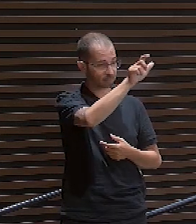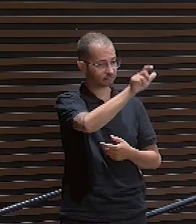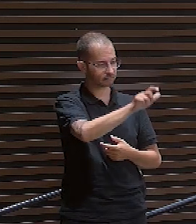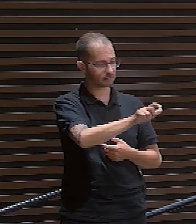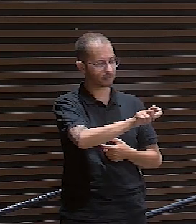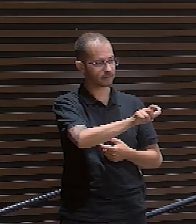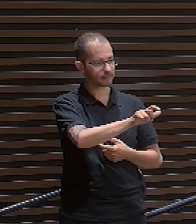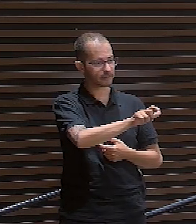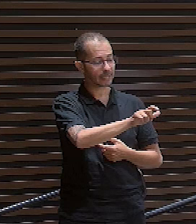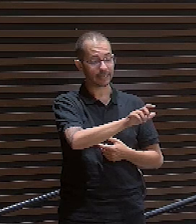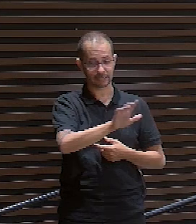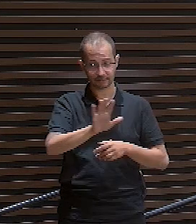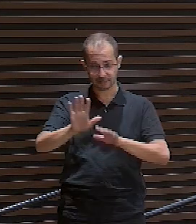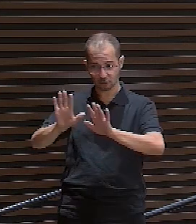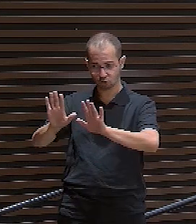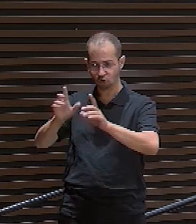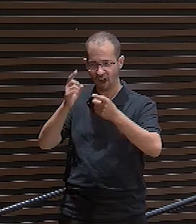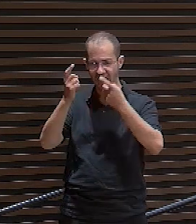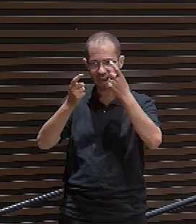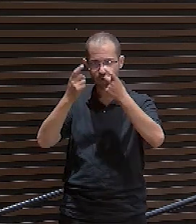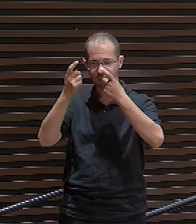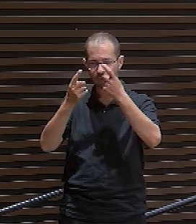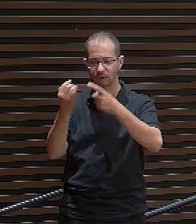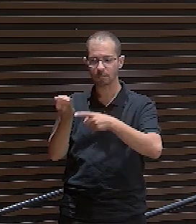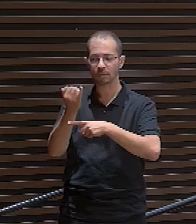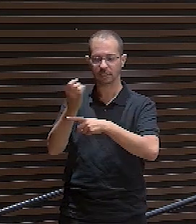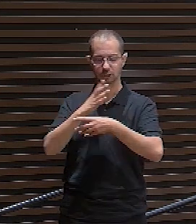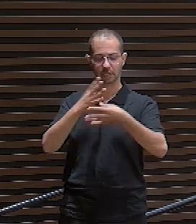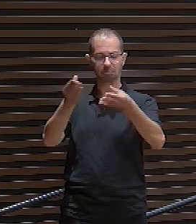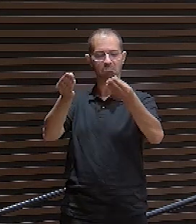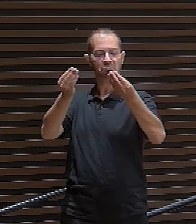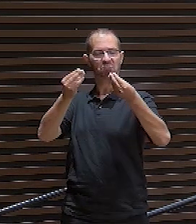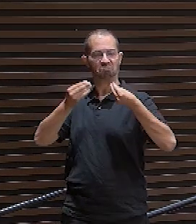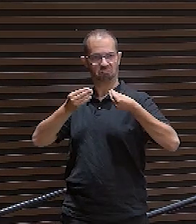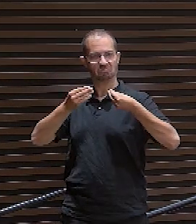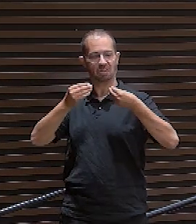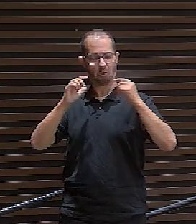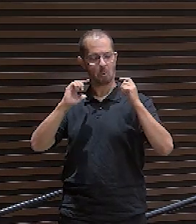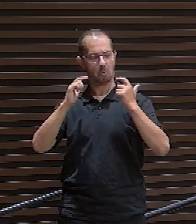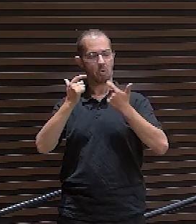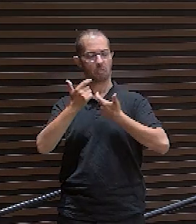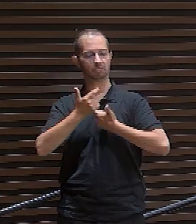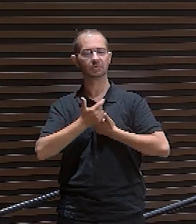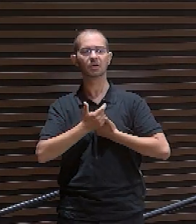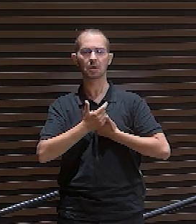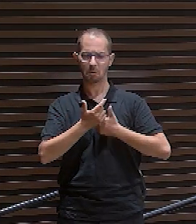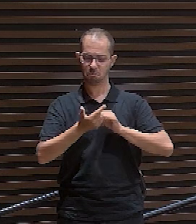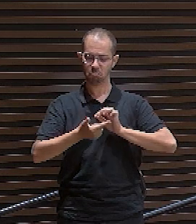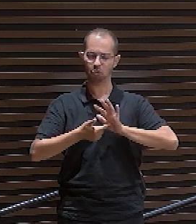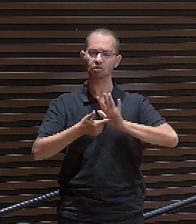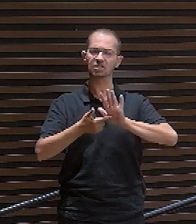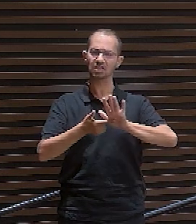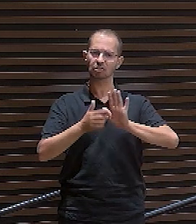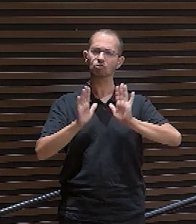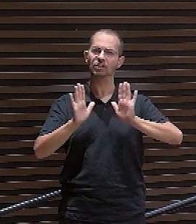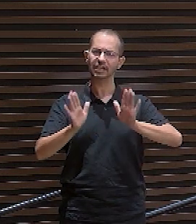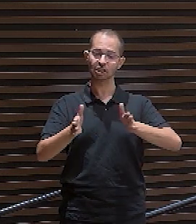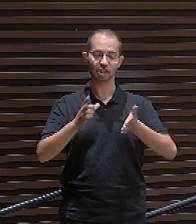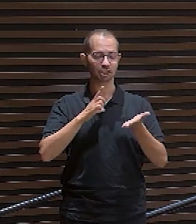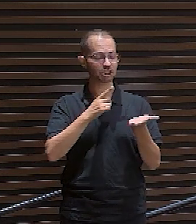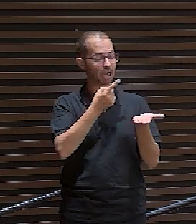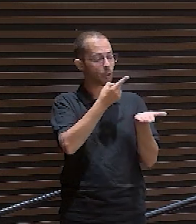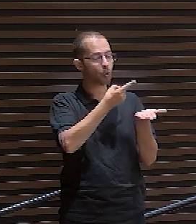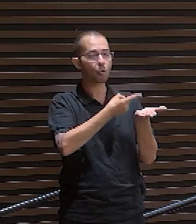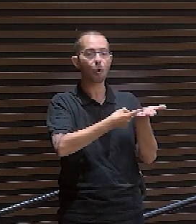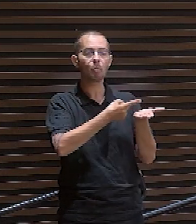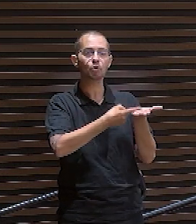reunião importante, onde seria homenageado, alegando que já havia se comprometido